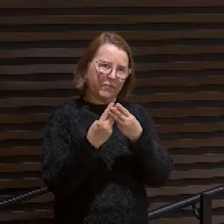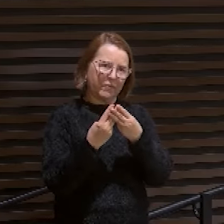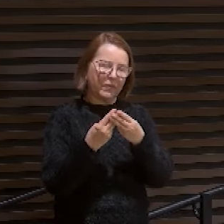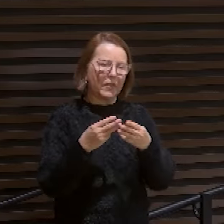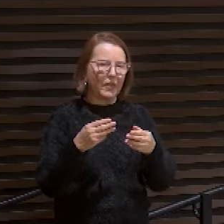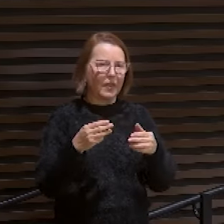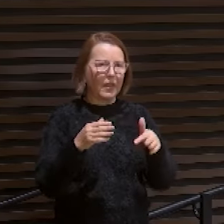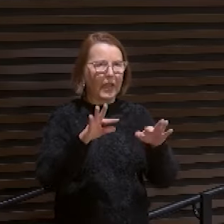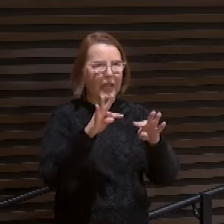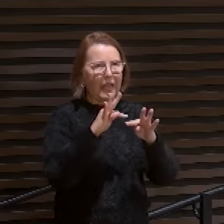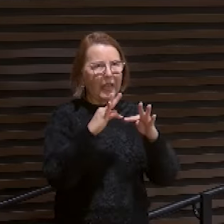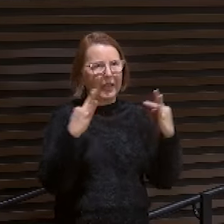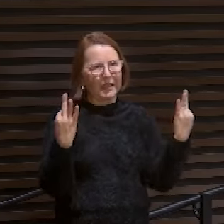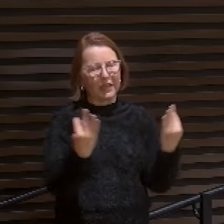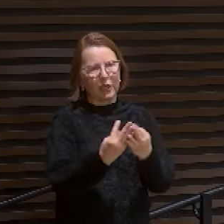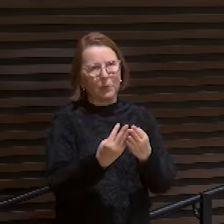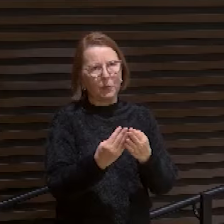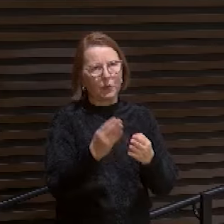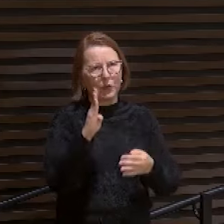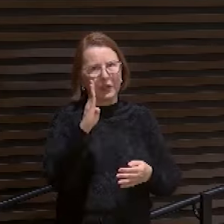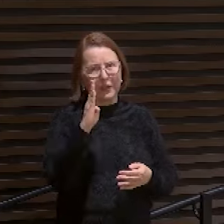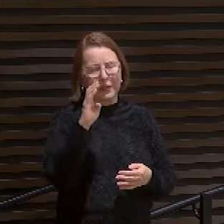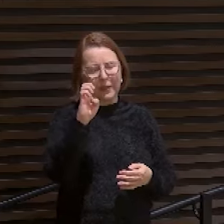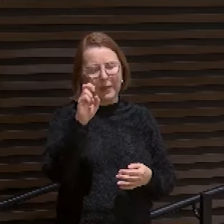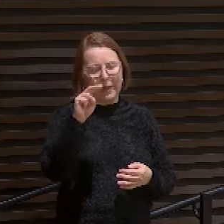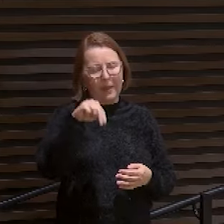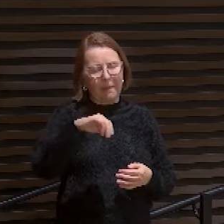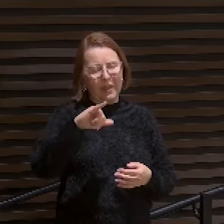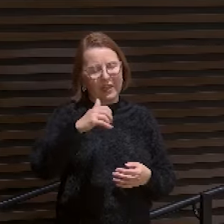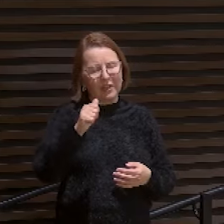tribo de Benjamim,